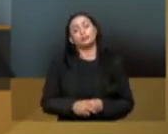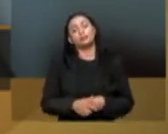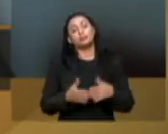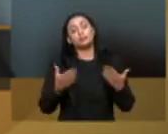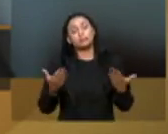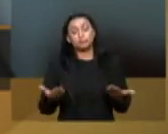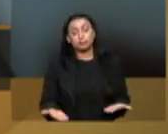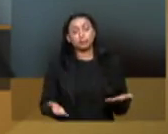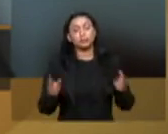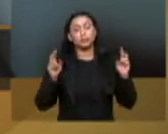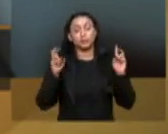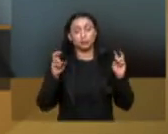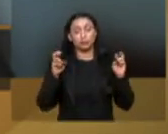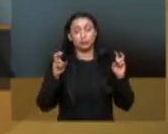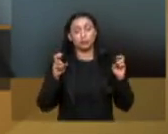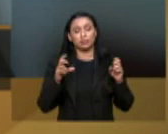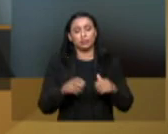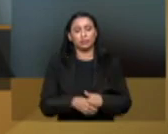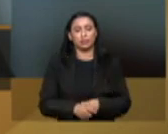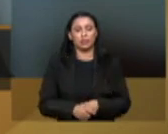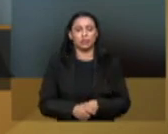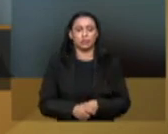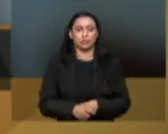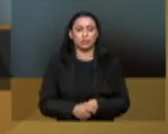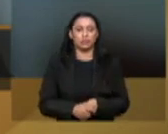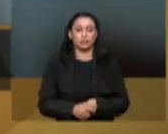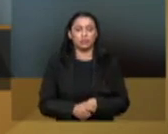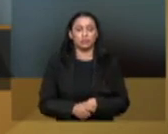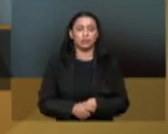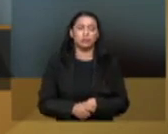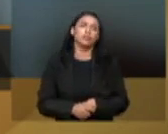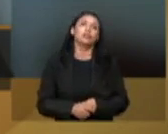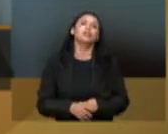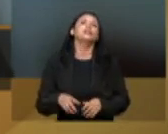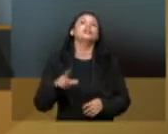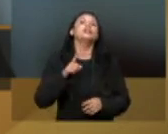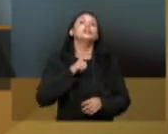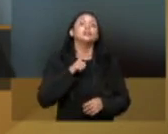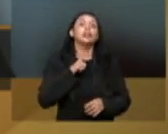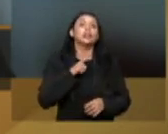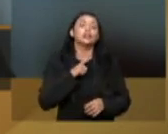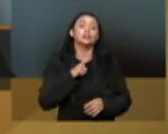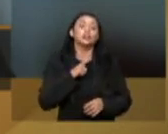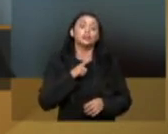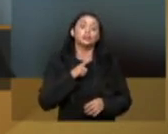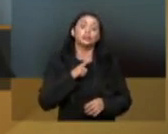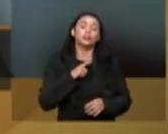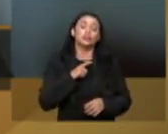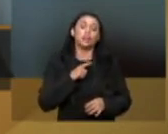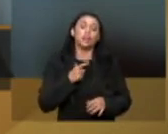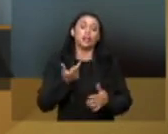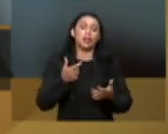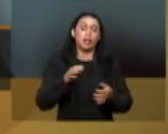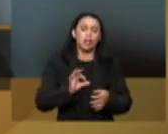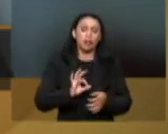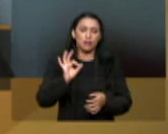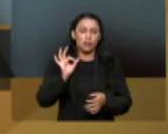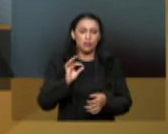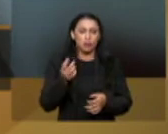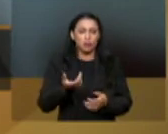98,57% a título das mesmas contribuições, respectivamente, por metro cúbico de